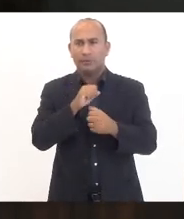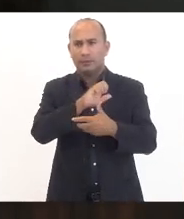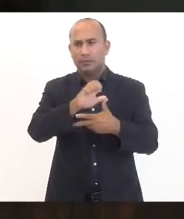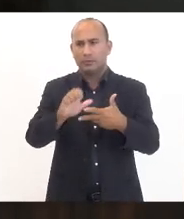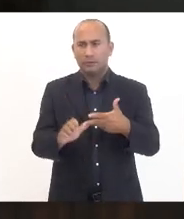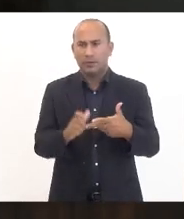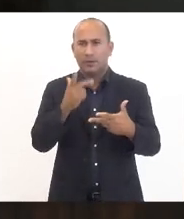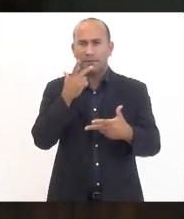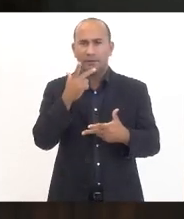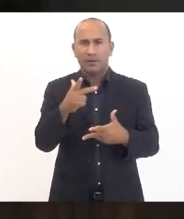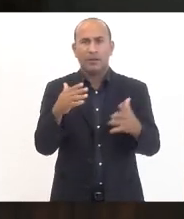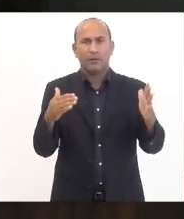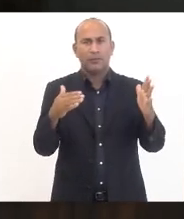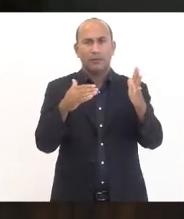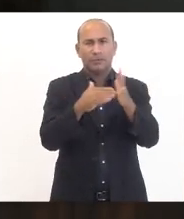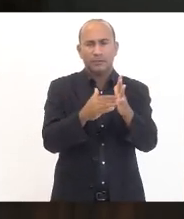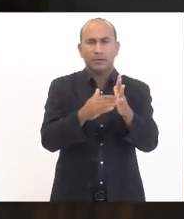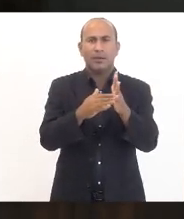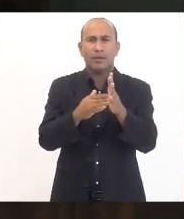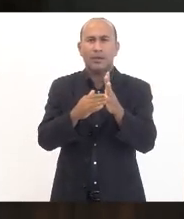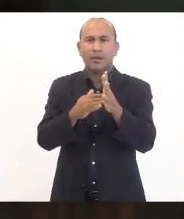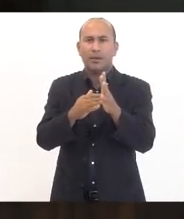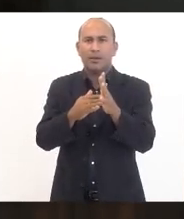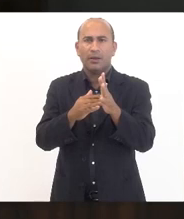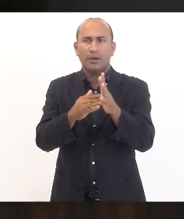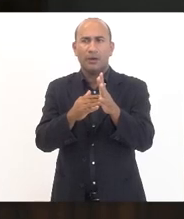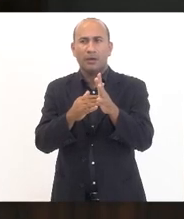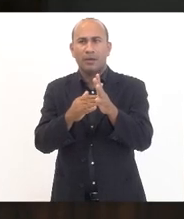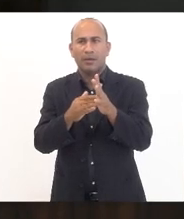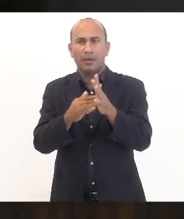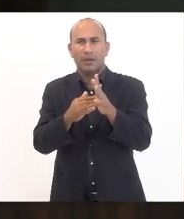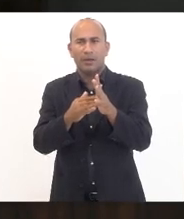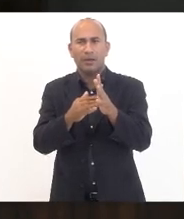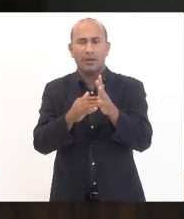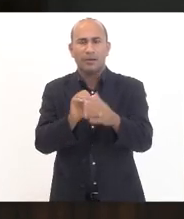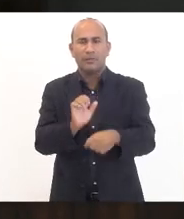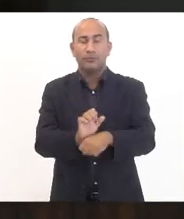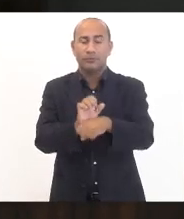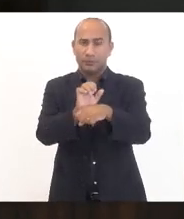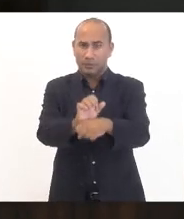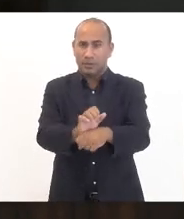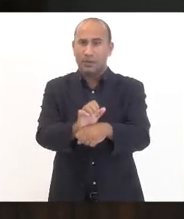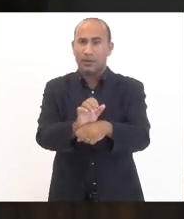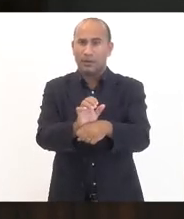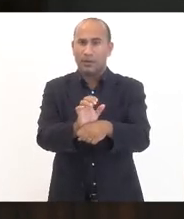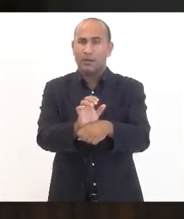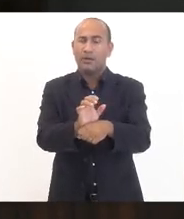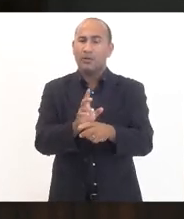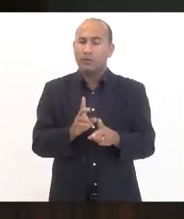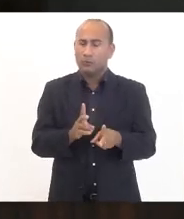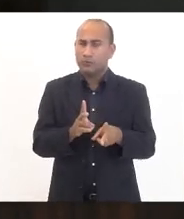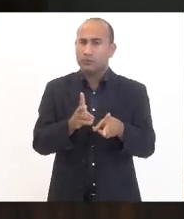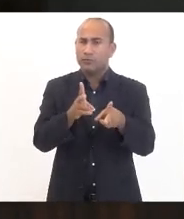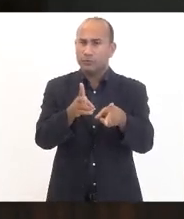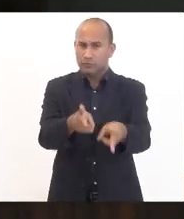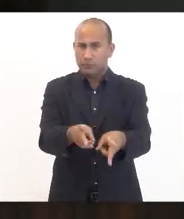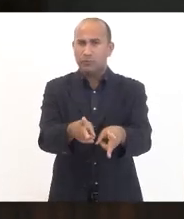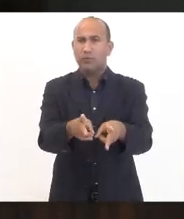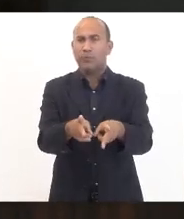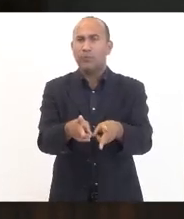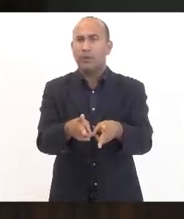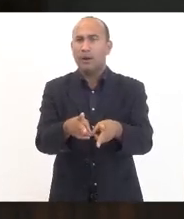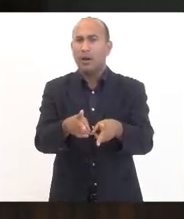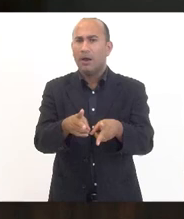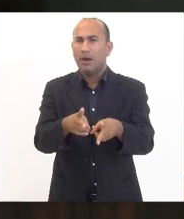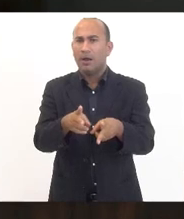de vencimentos do cargo de auditor do Estado do Rio. Cargo de auditor do Estado do quadro permanente da Controladoria Geral